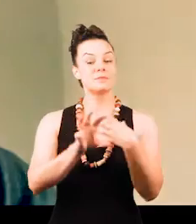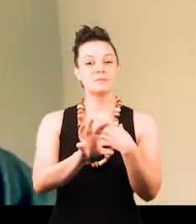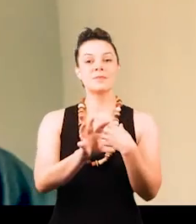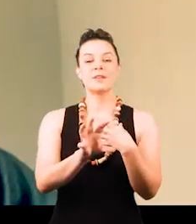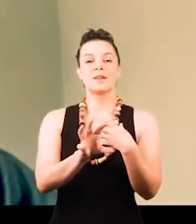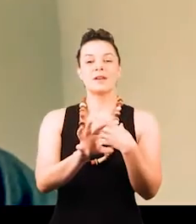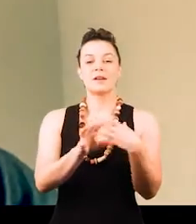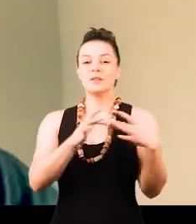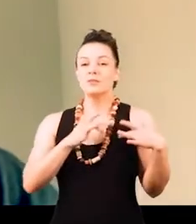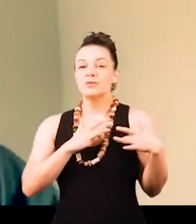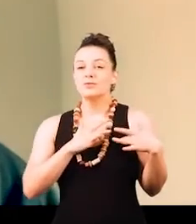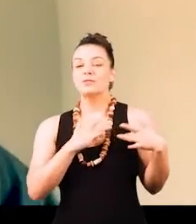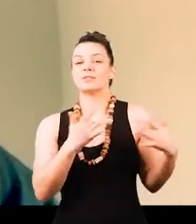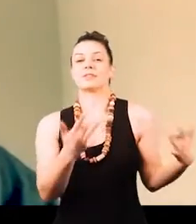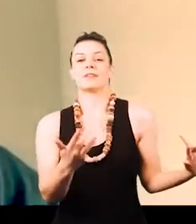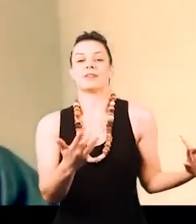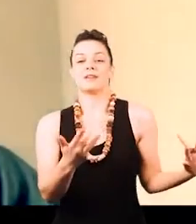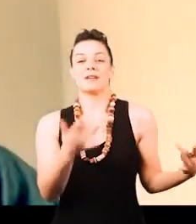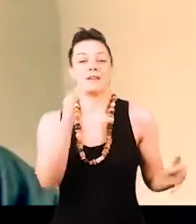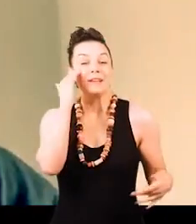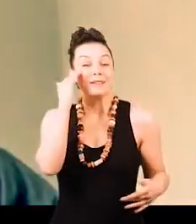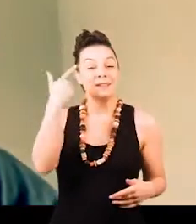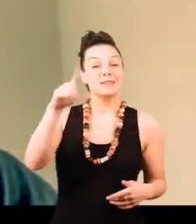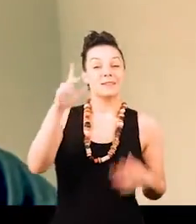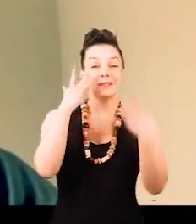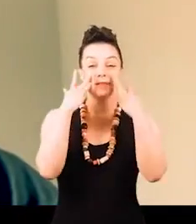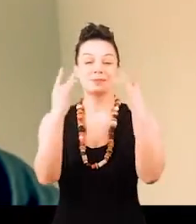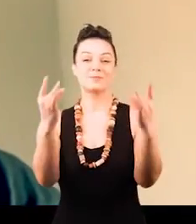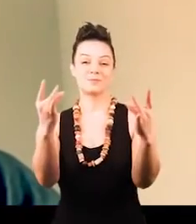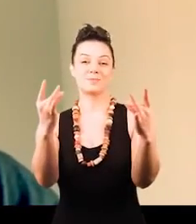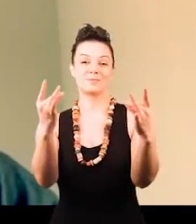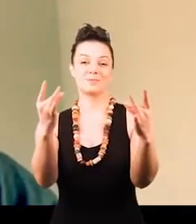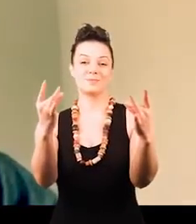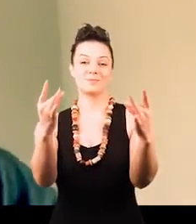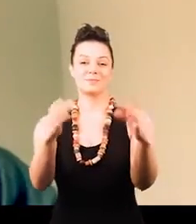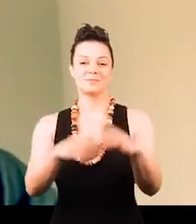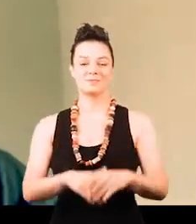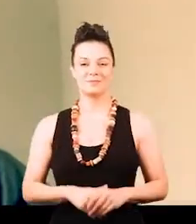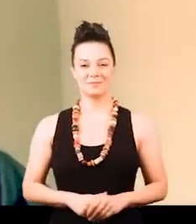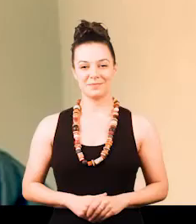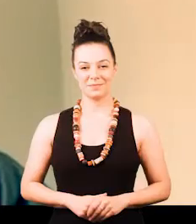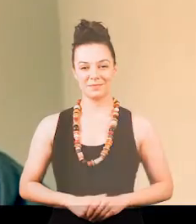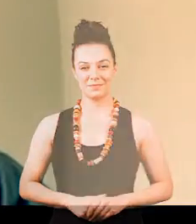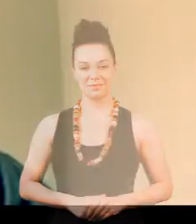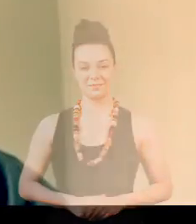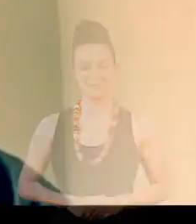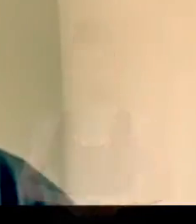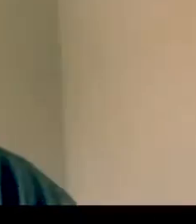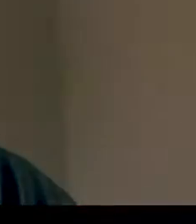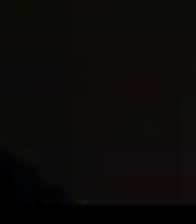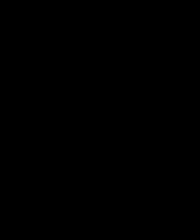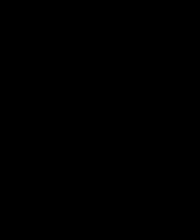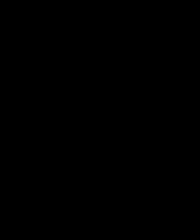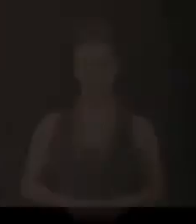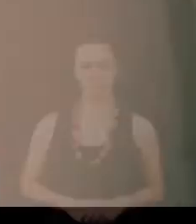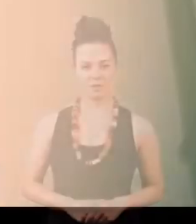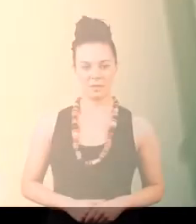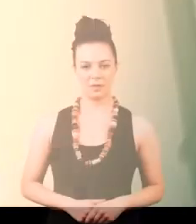caminho da empatia, o caminho da solidariedade, o caminho do entendimento, o caminho da